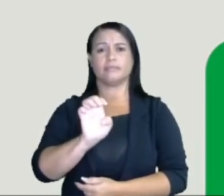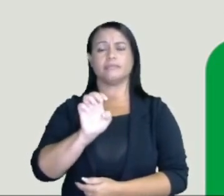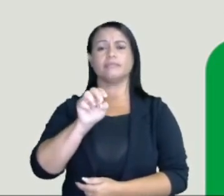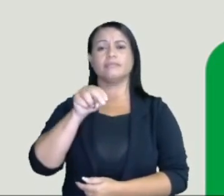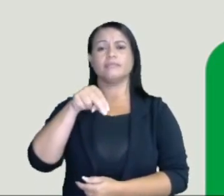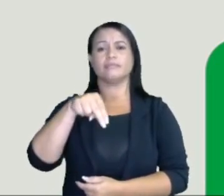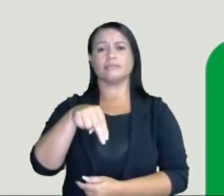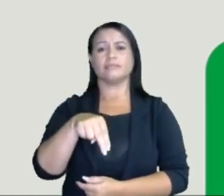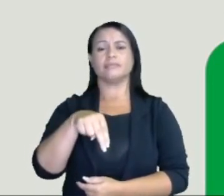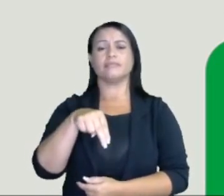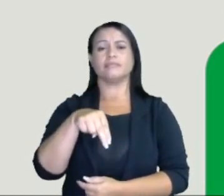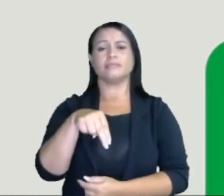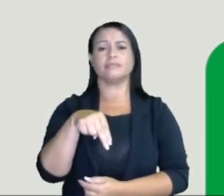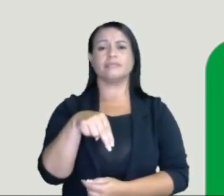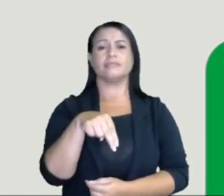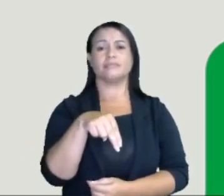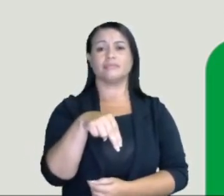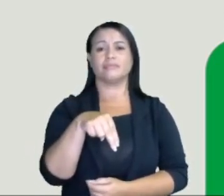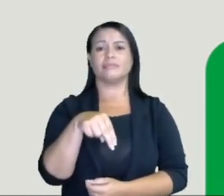E,